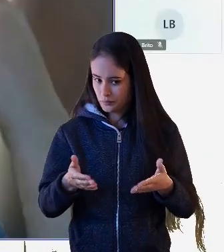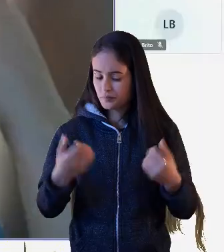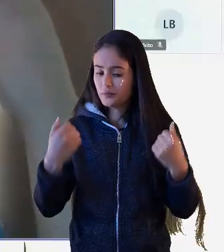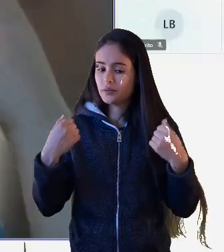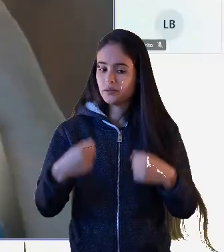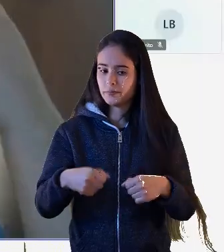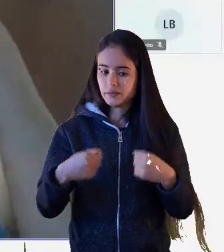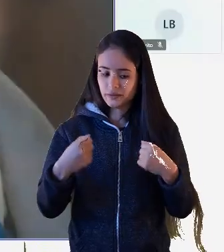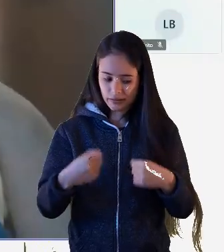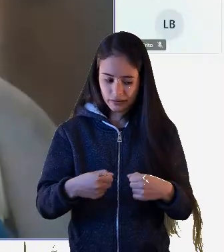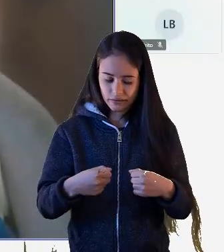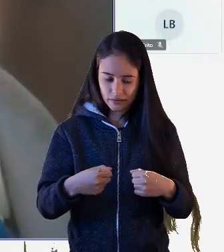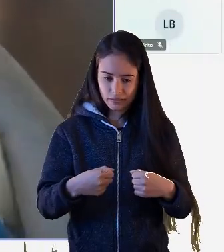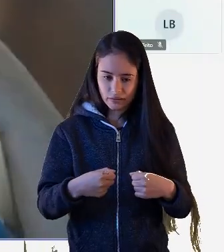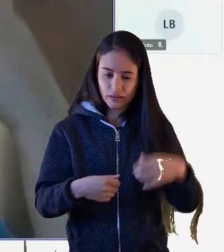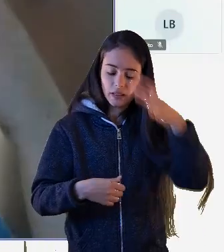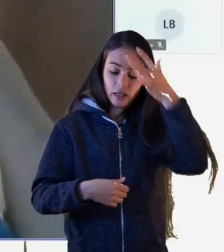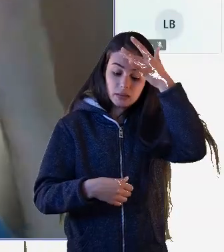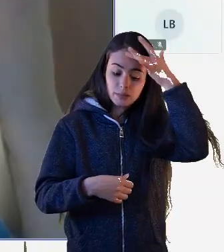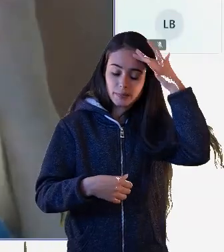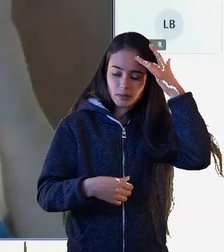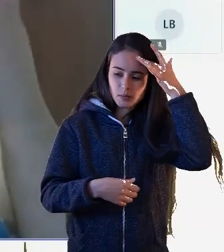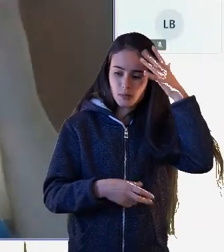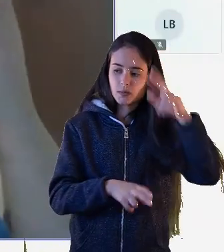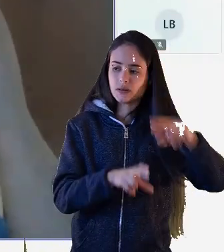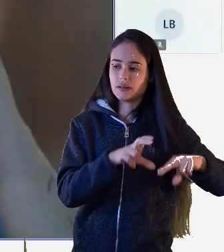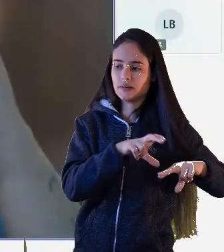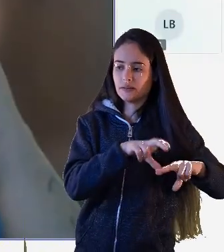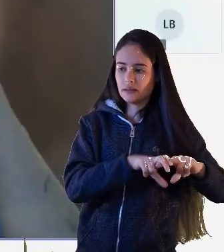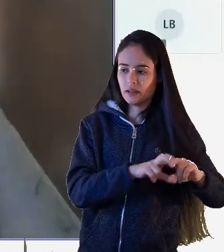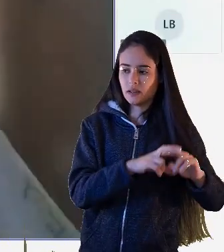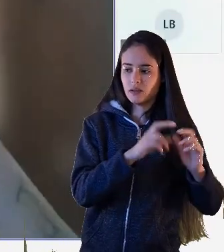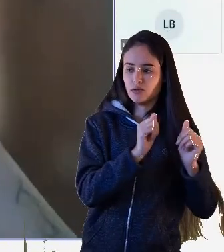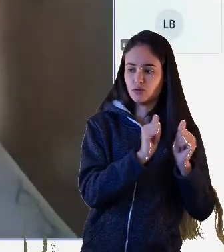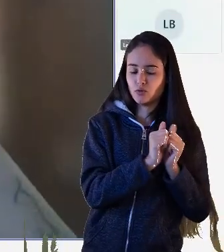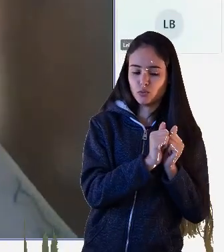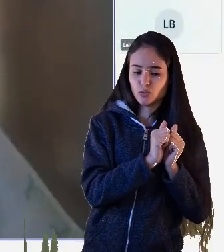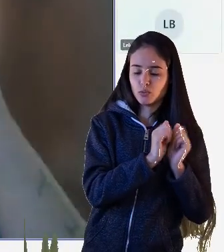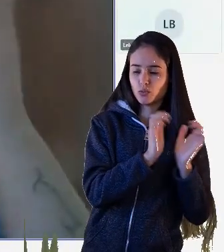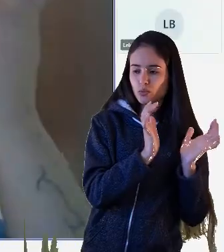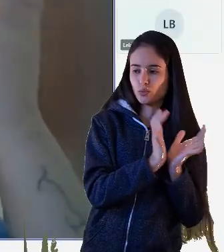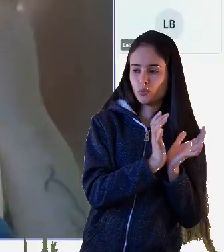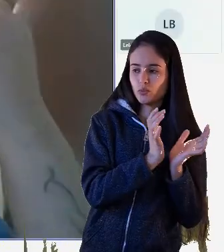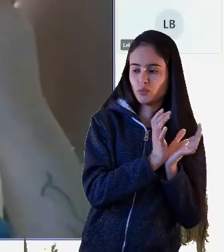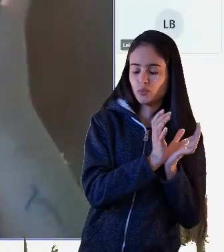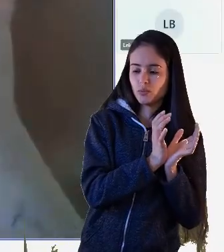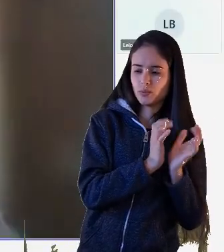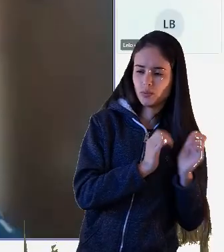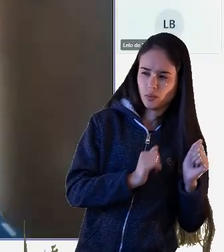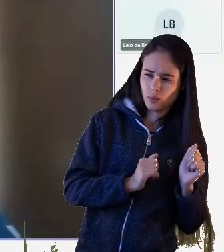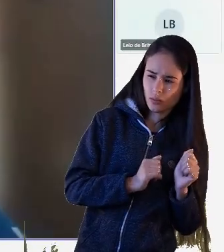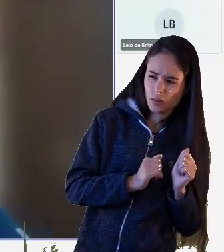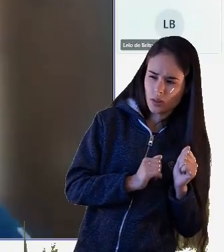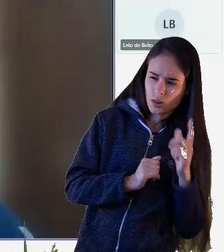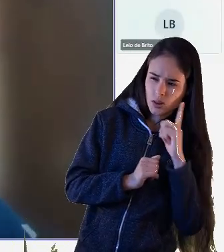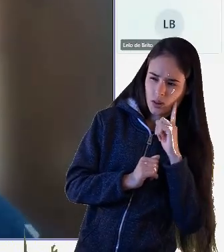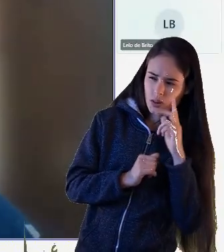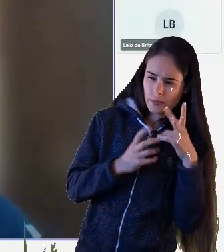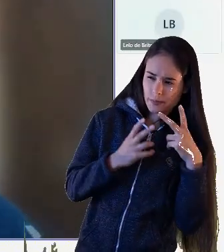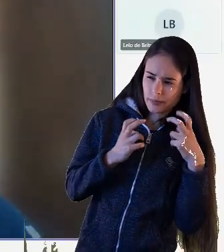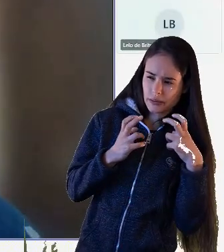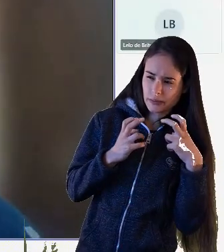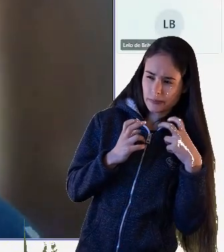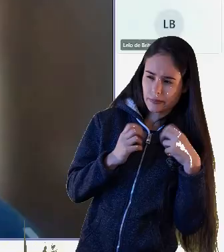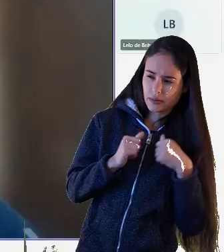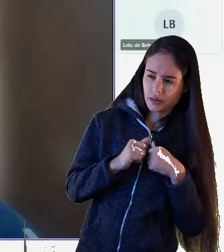ela realmente vem de família que os irmãos são pretos, não sei, enfim. E já tem pessoas que eu conheço que já ficaram revoltadas, assim. Mas ela é